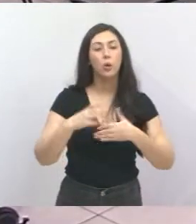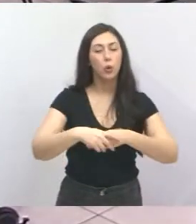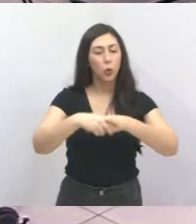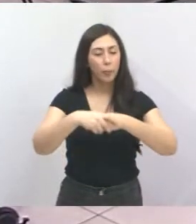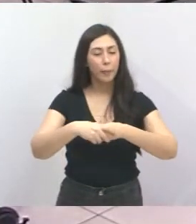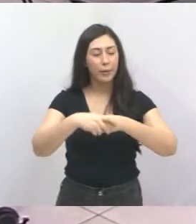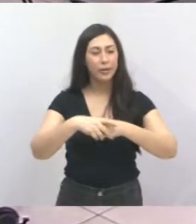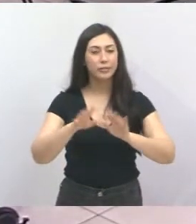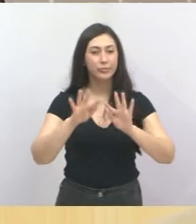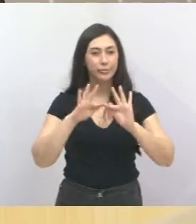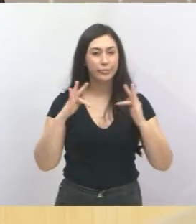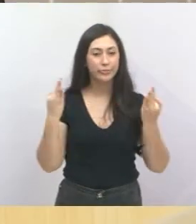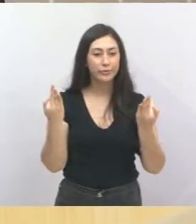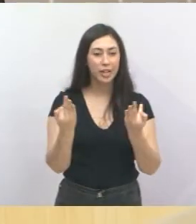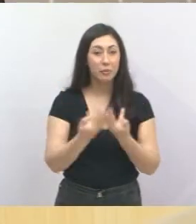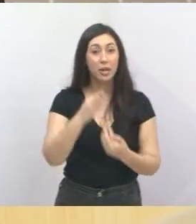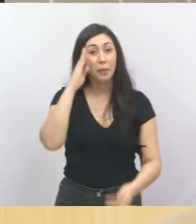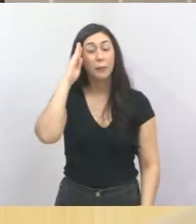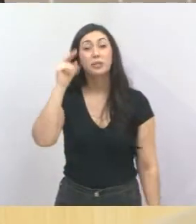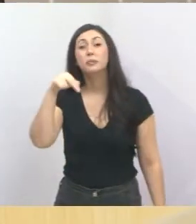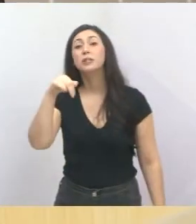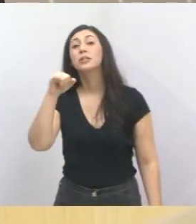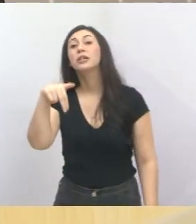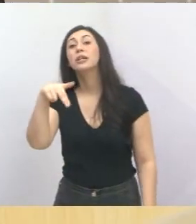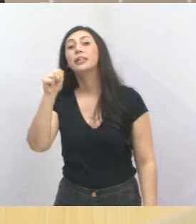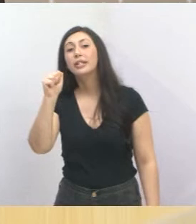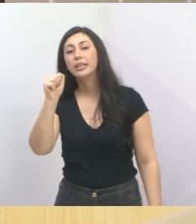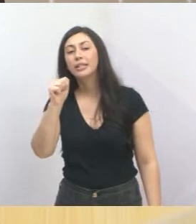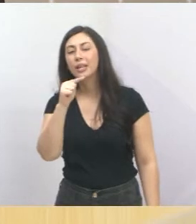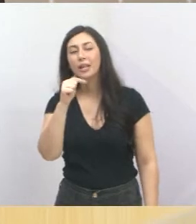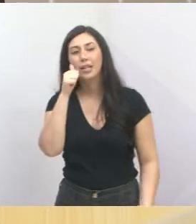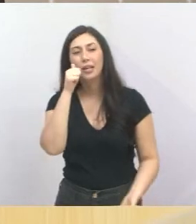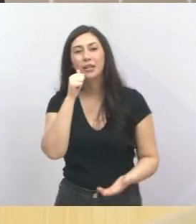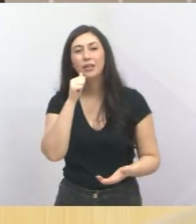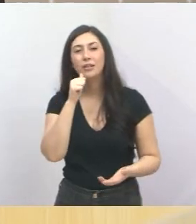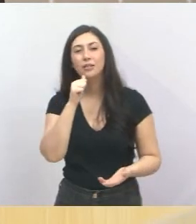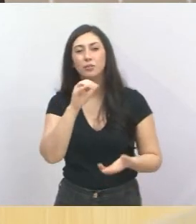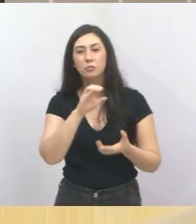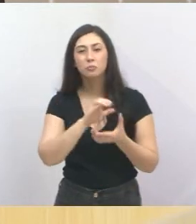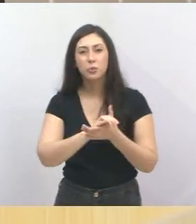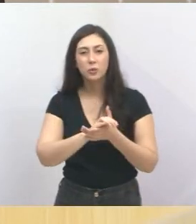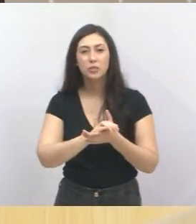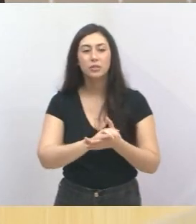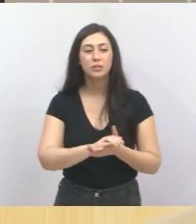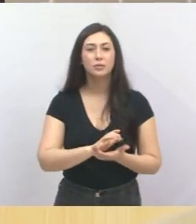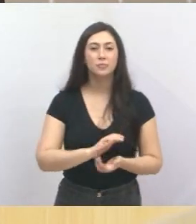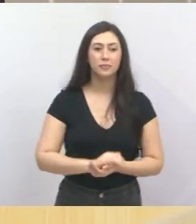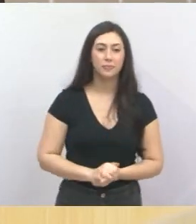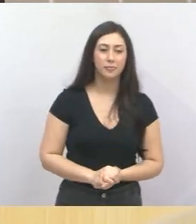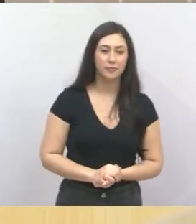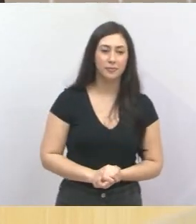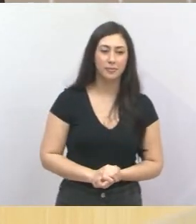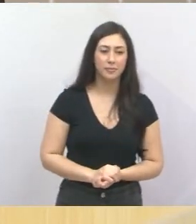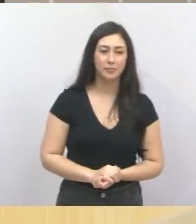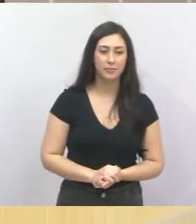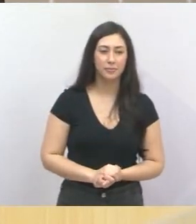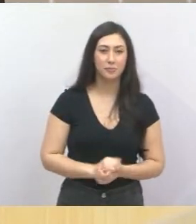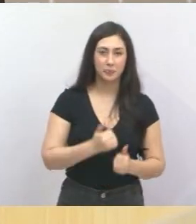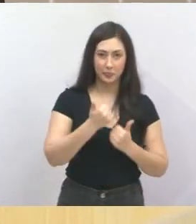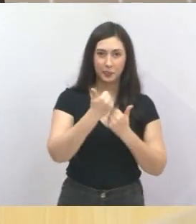a família, principalmente a dona Nina, a esposa, né? Tá presente aqui também. Dizer